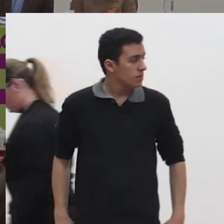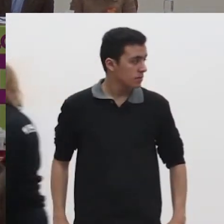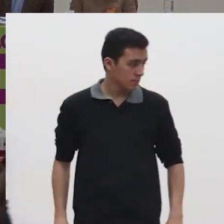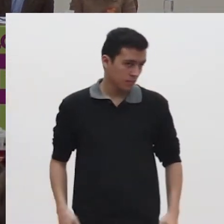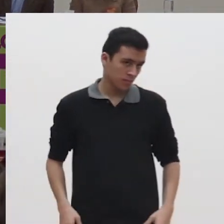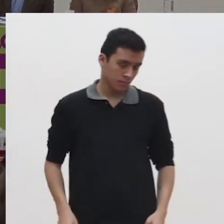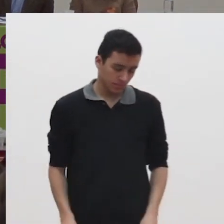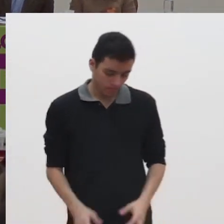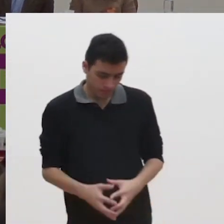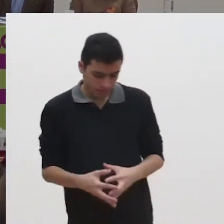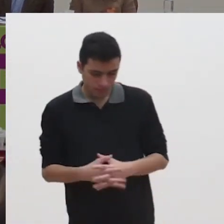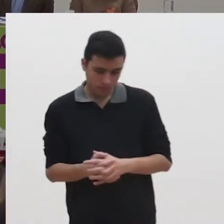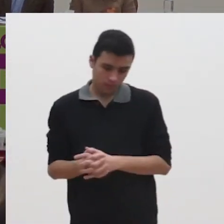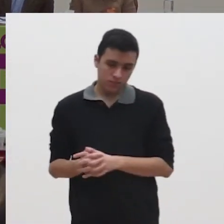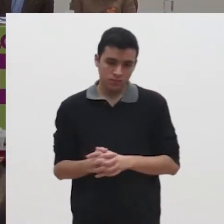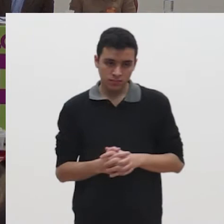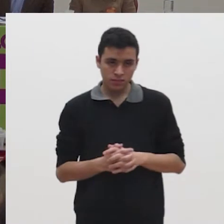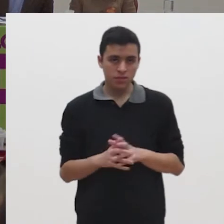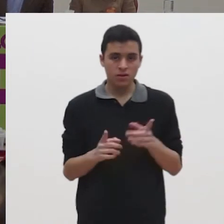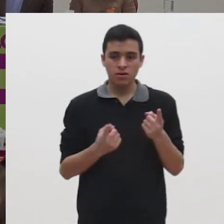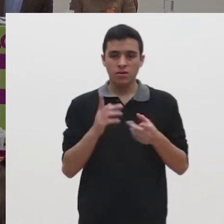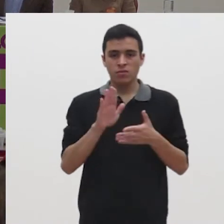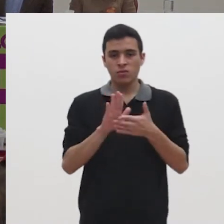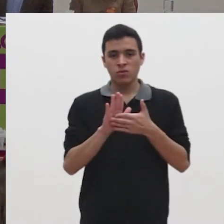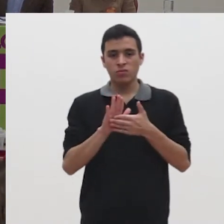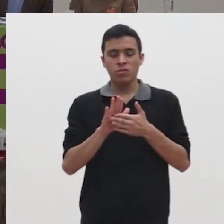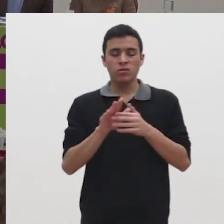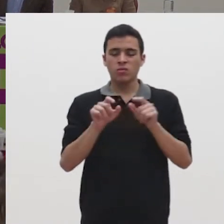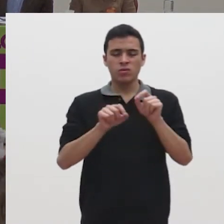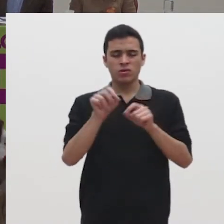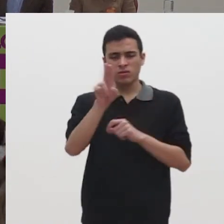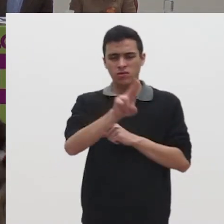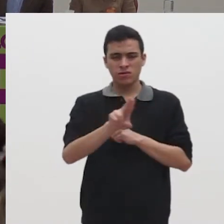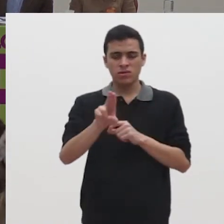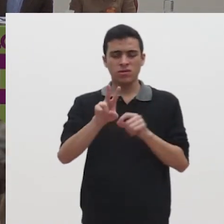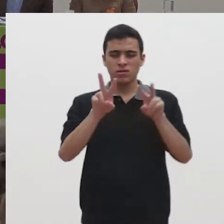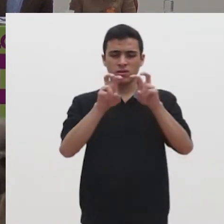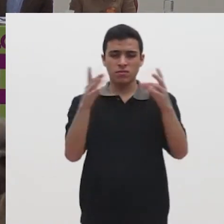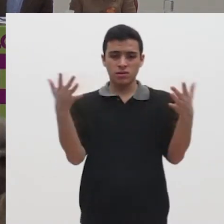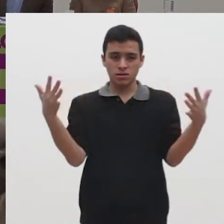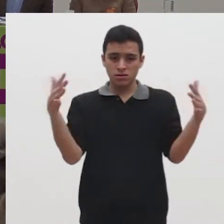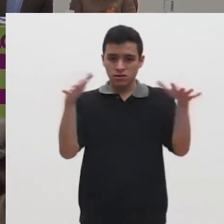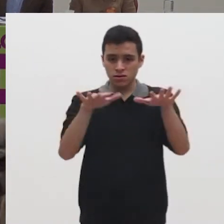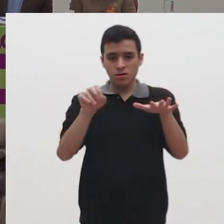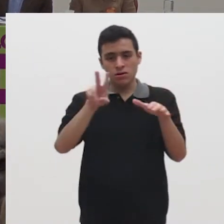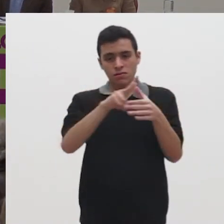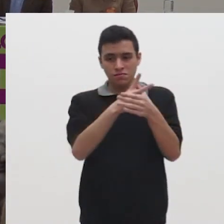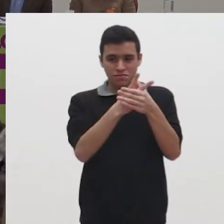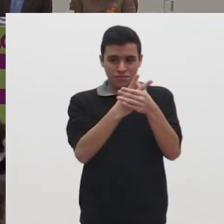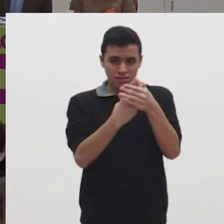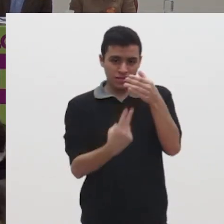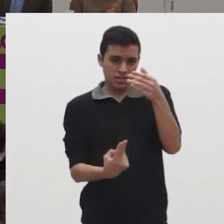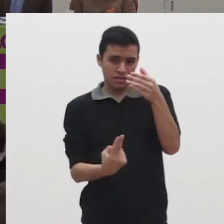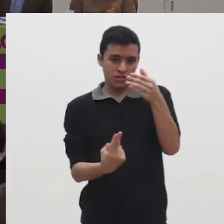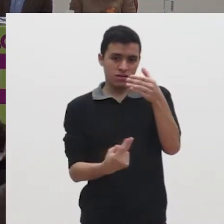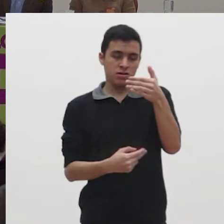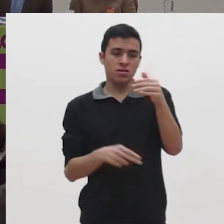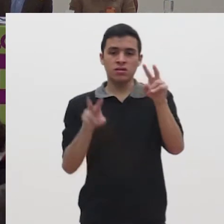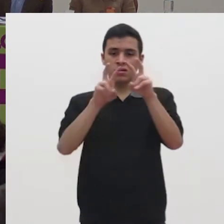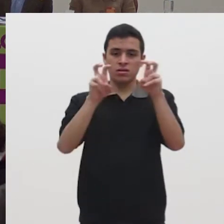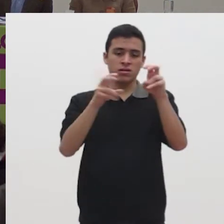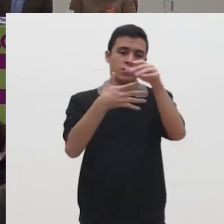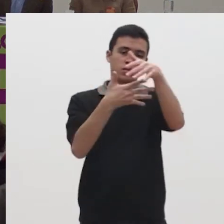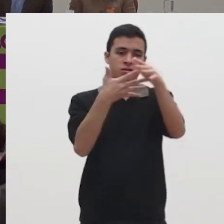Vamos lá. Qual a proposta para uma universidade realmente inclusiva ou bilíngue, no caso